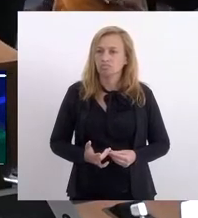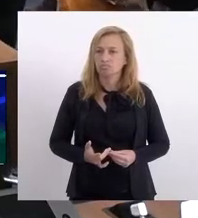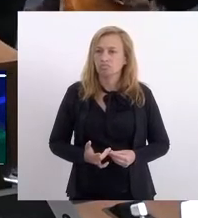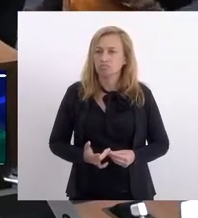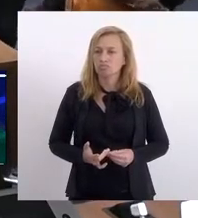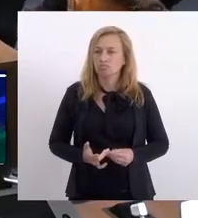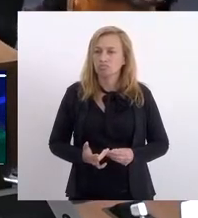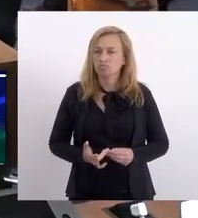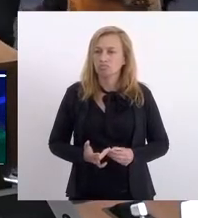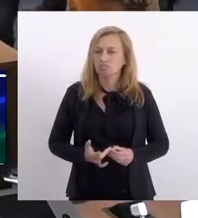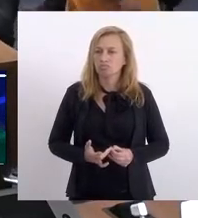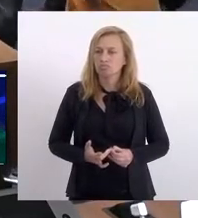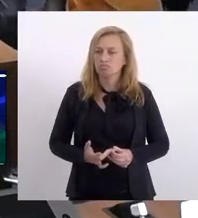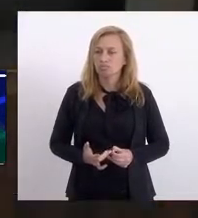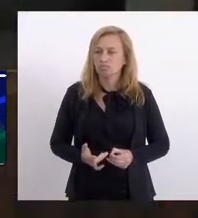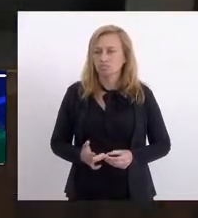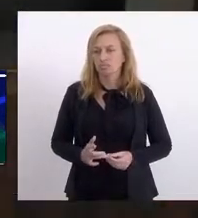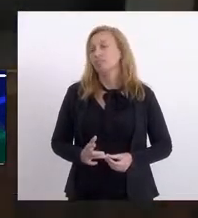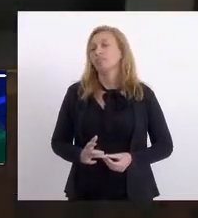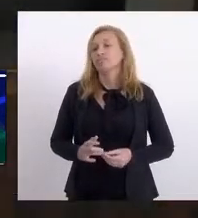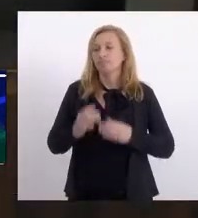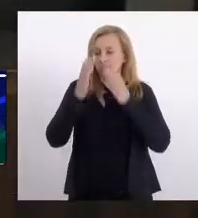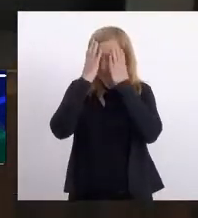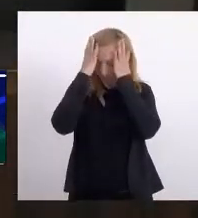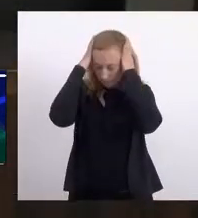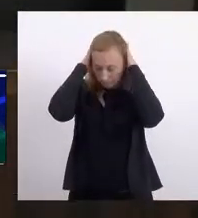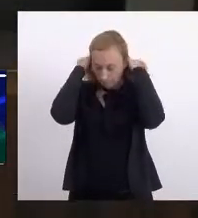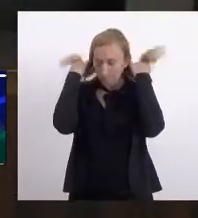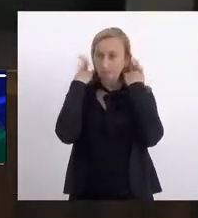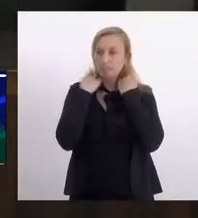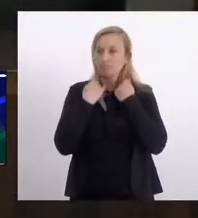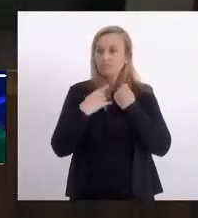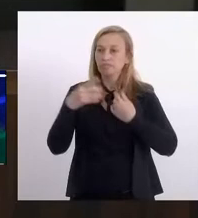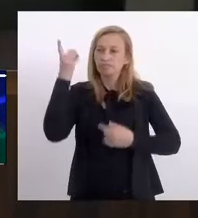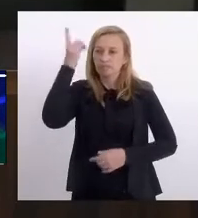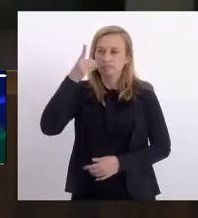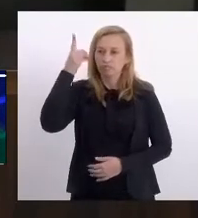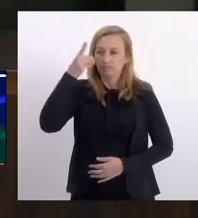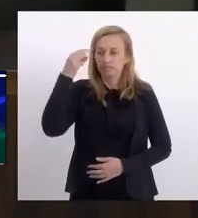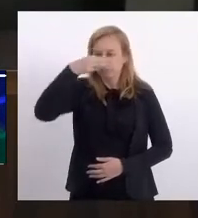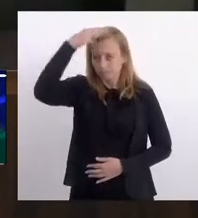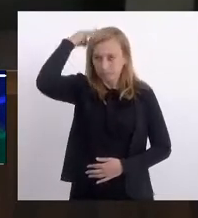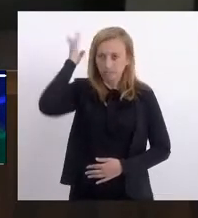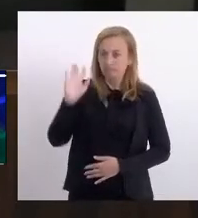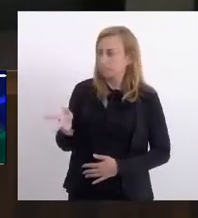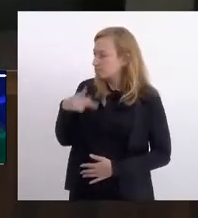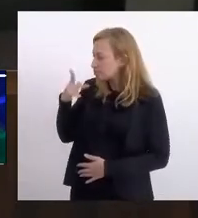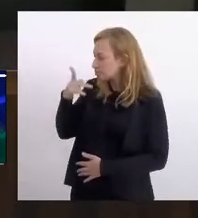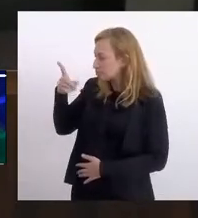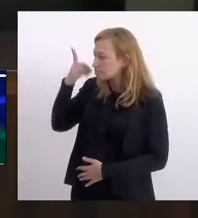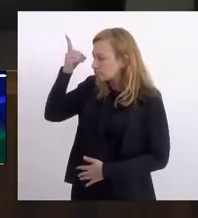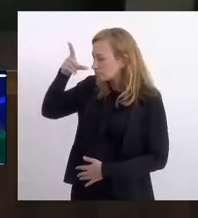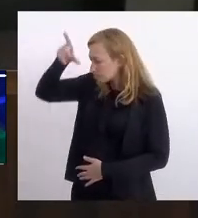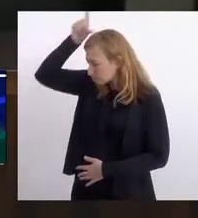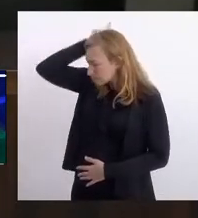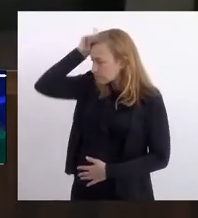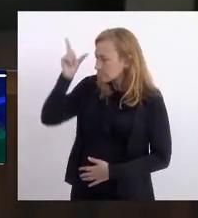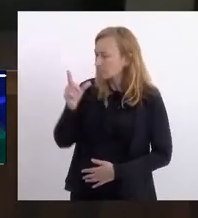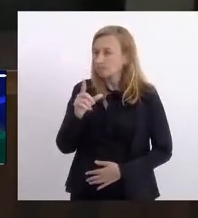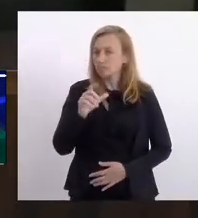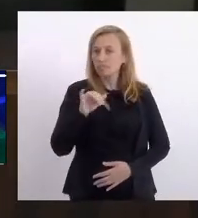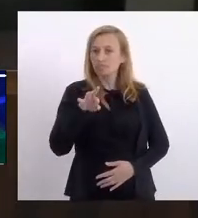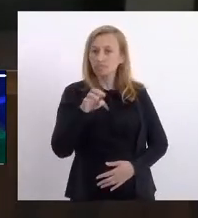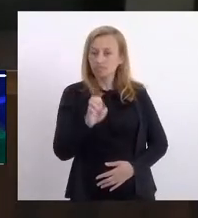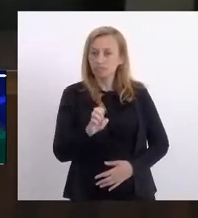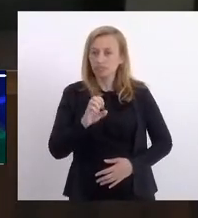Deputado Márcio, como eu havia falado aqui com o deputado Luiz, o Sérgio Aureliano, ele me colocou que ele